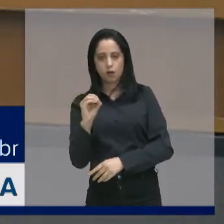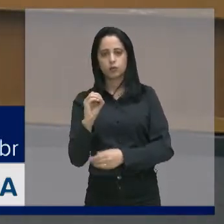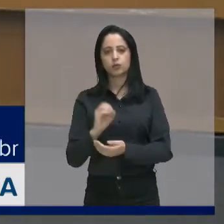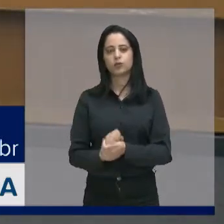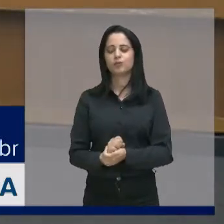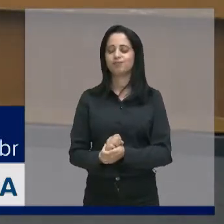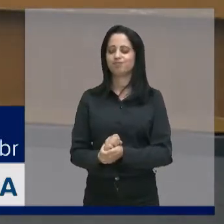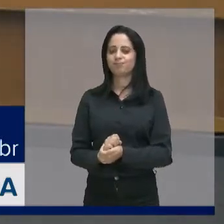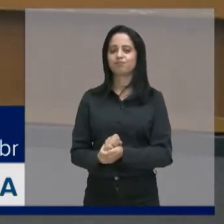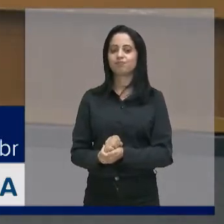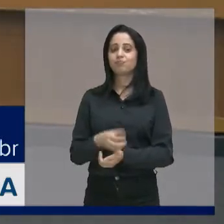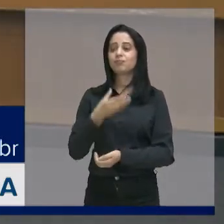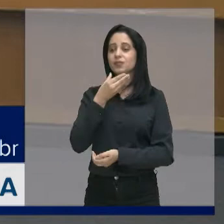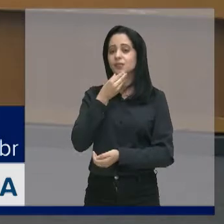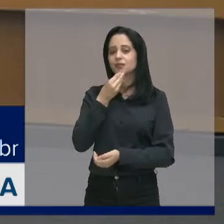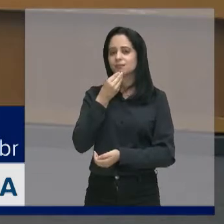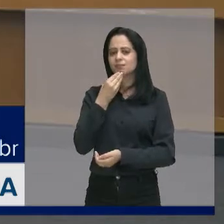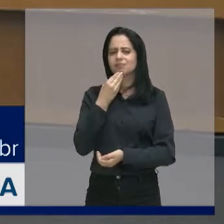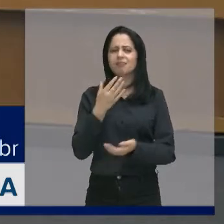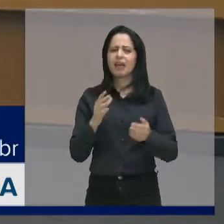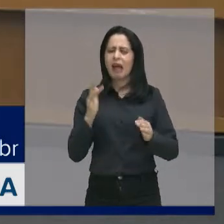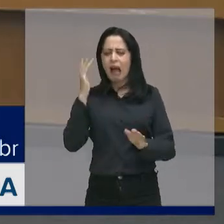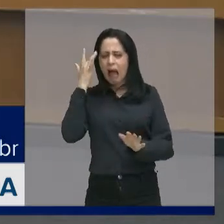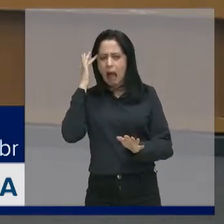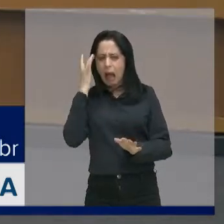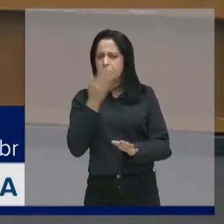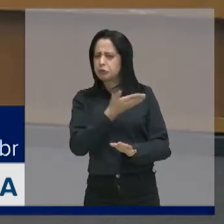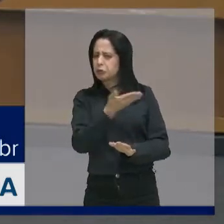Ele tinha, muitos de vocês, talvez,